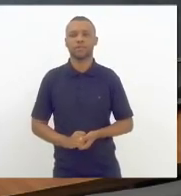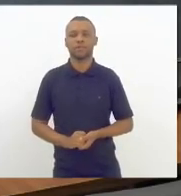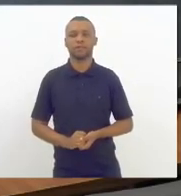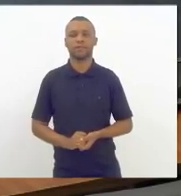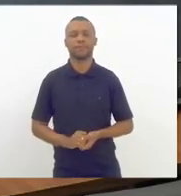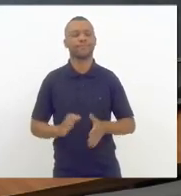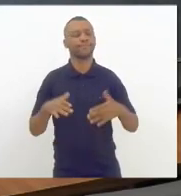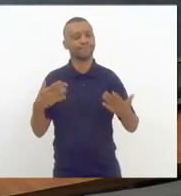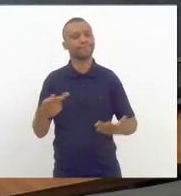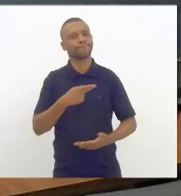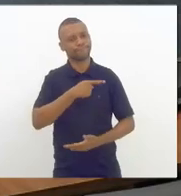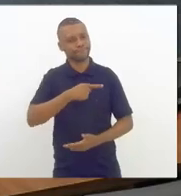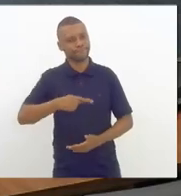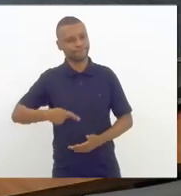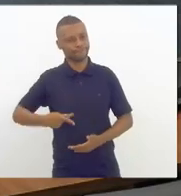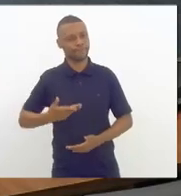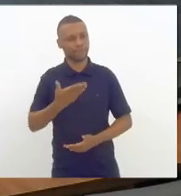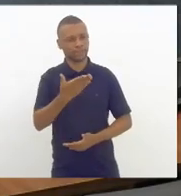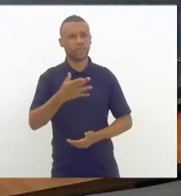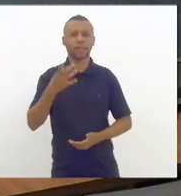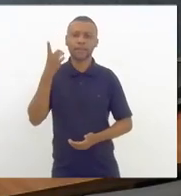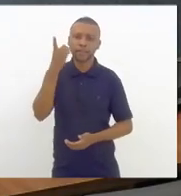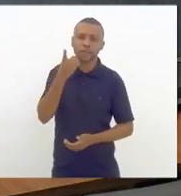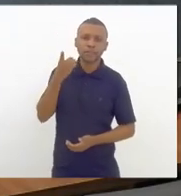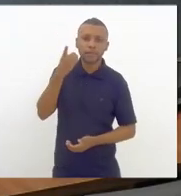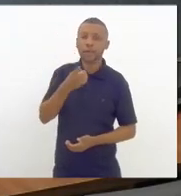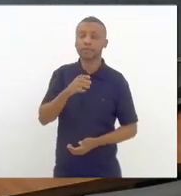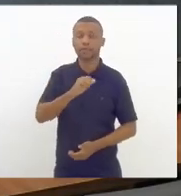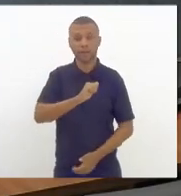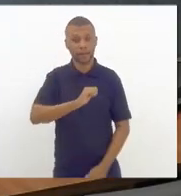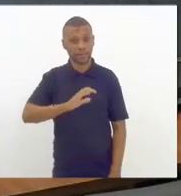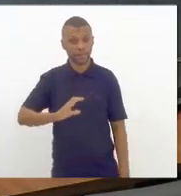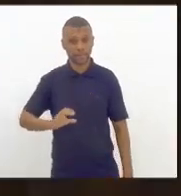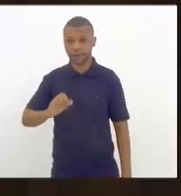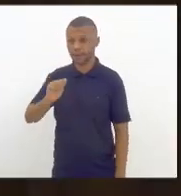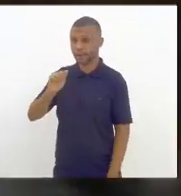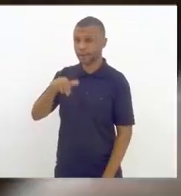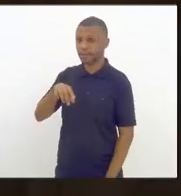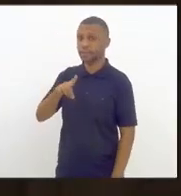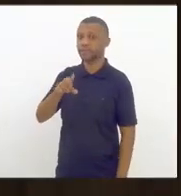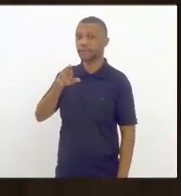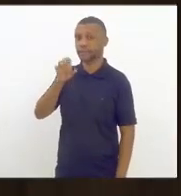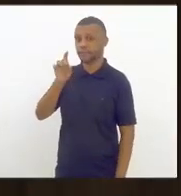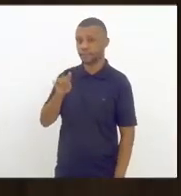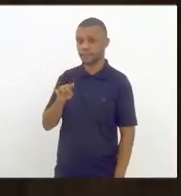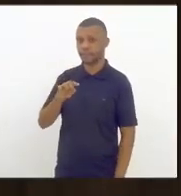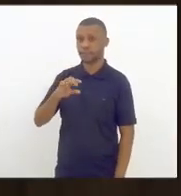Senhor presidente, deputado André Siciliano.